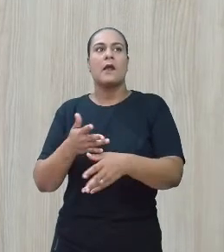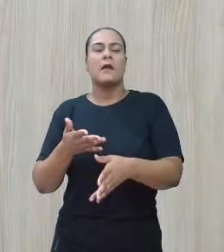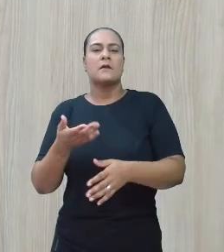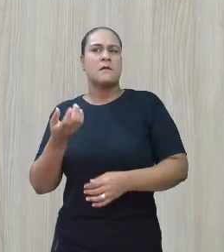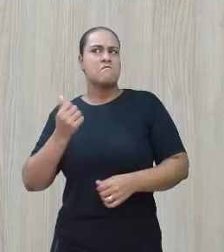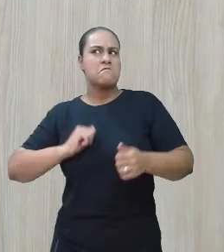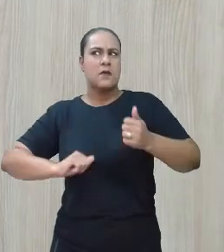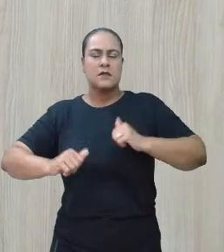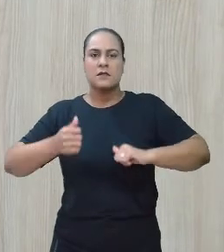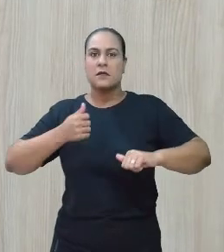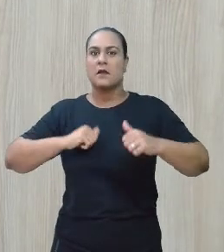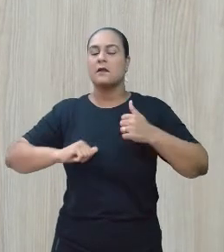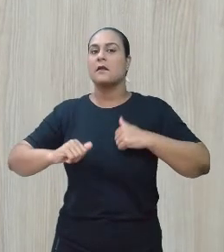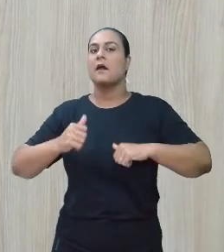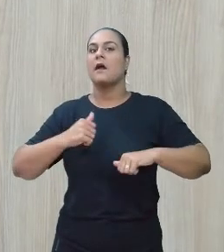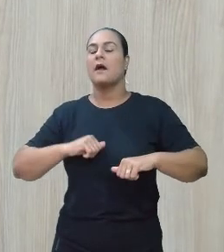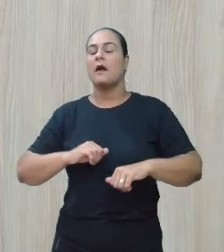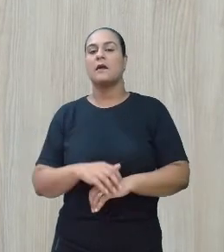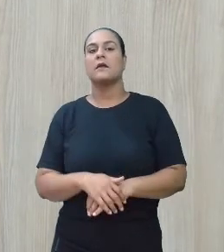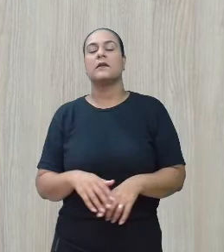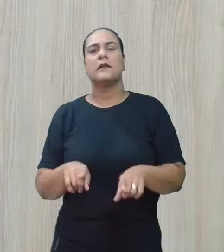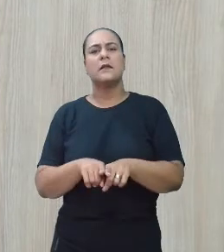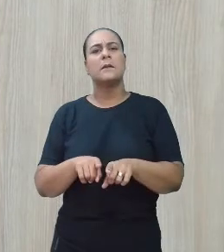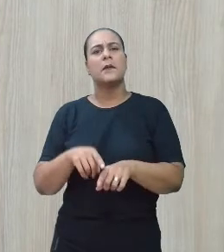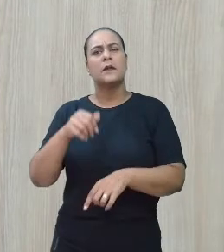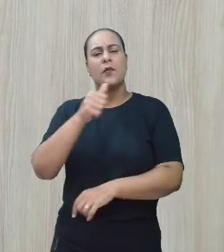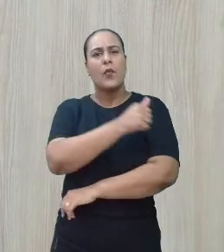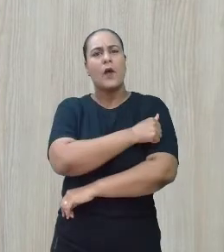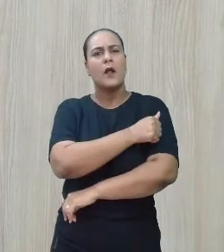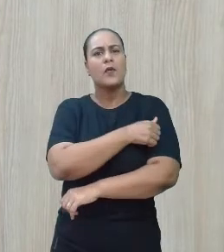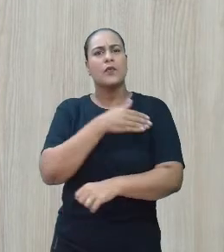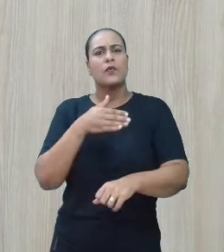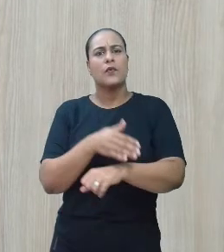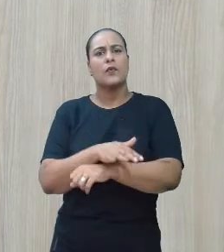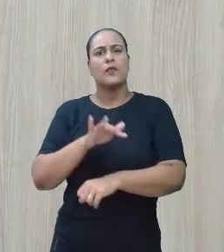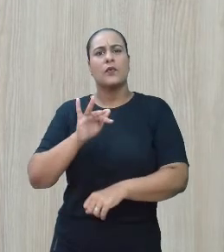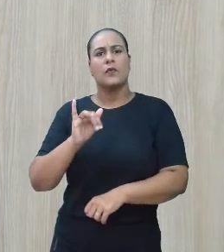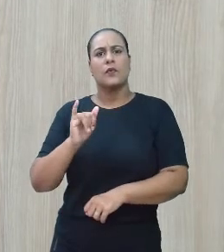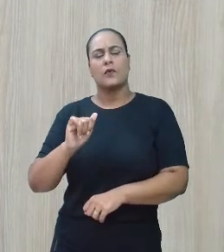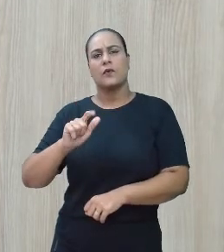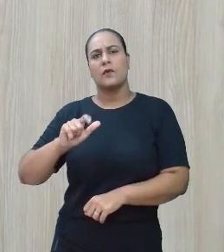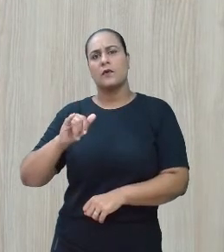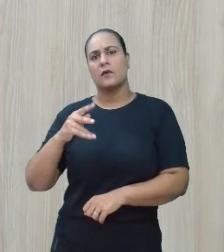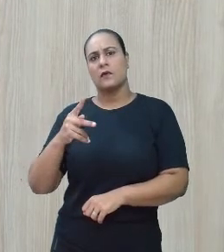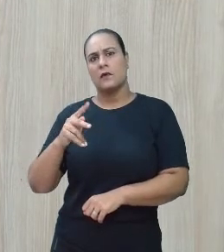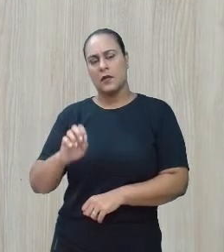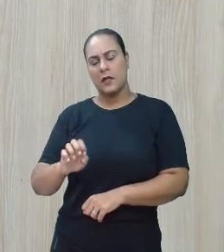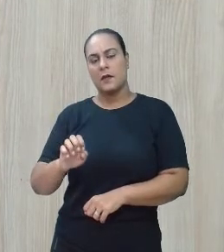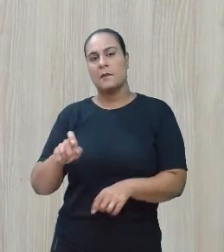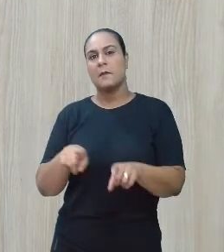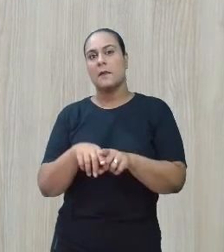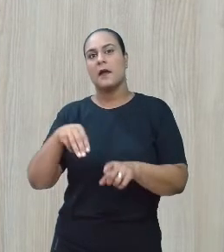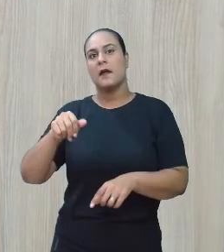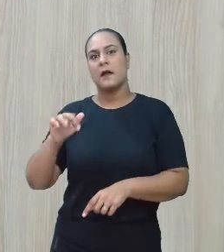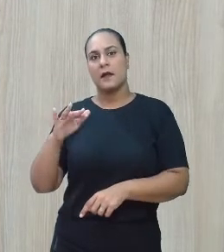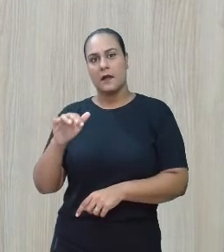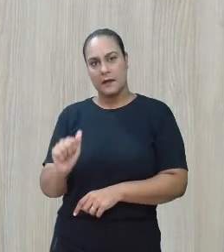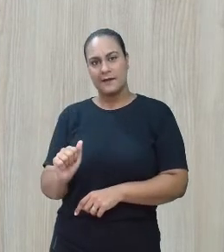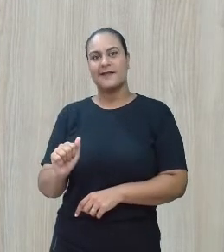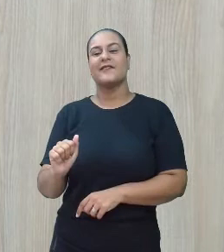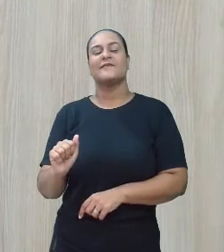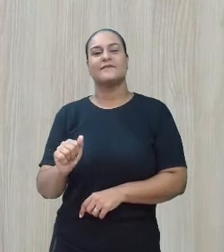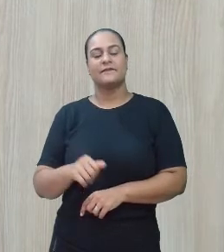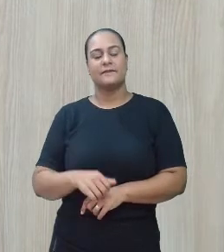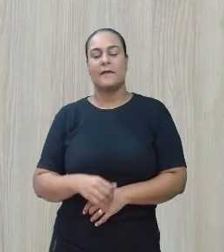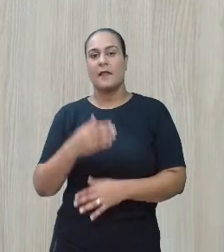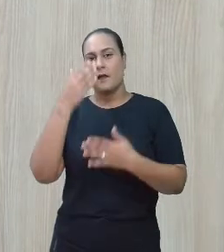Isabel, de Felipe, que entrou, eu não falei o nome dele, e também de Maria, está dizendo que estuda na Fundação. Então, obrigada a vocês